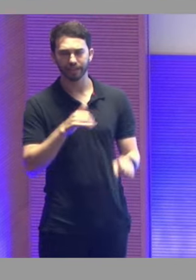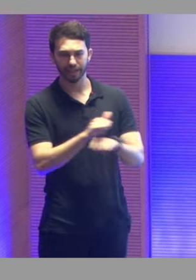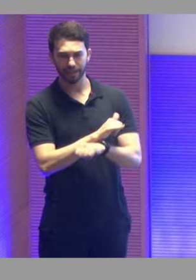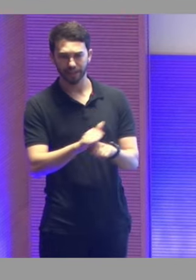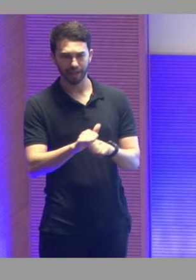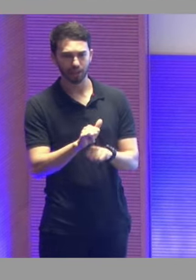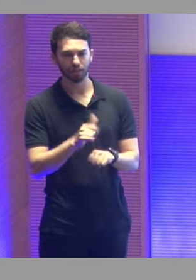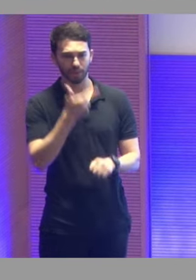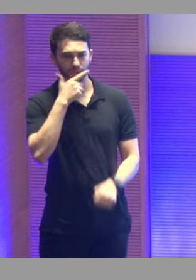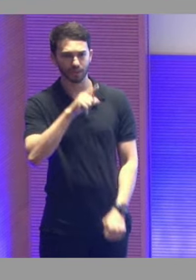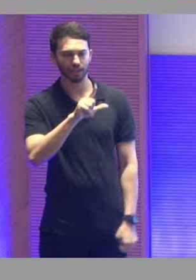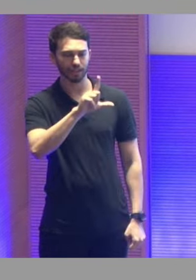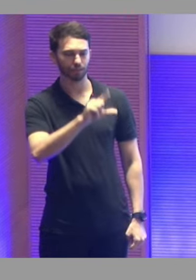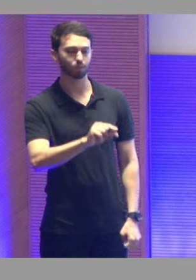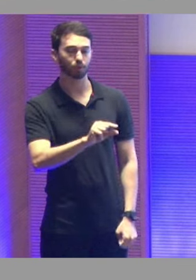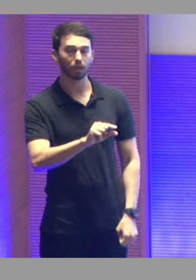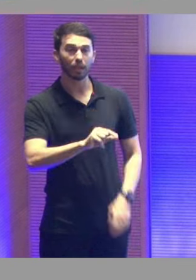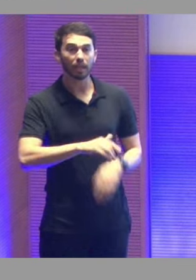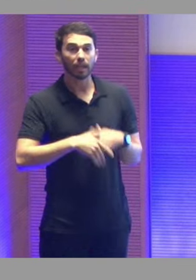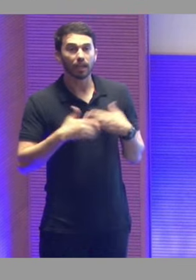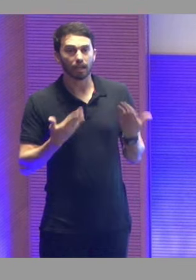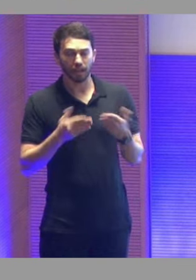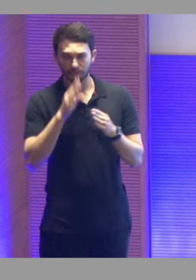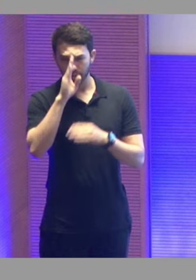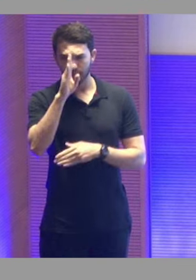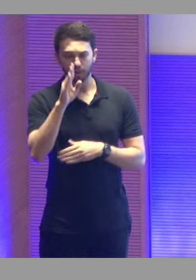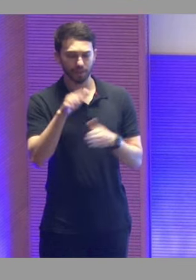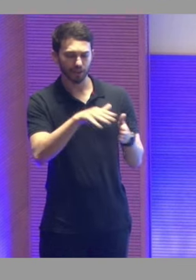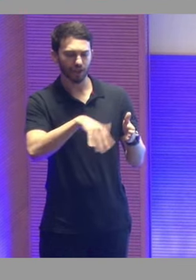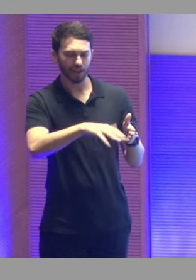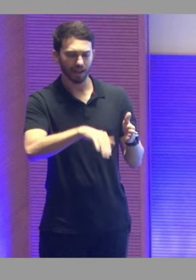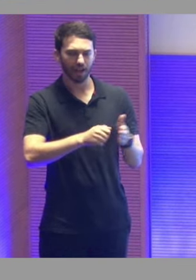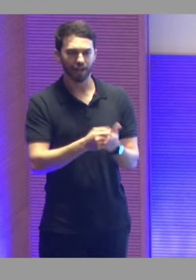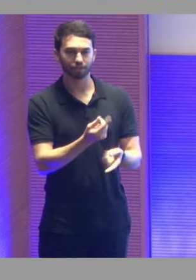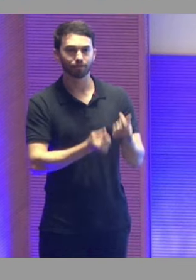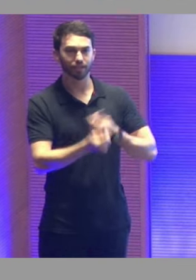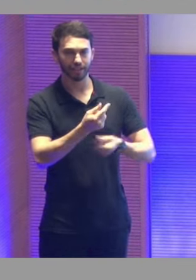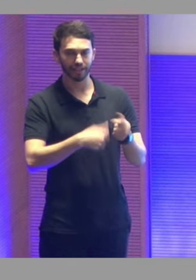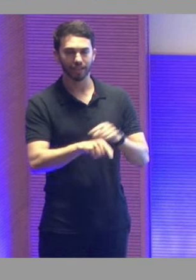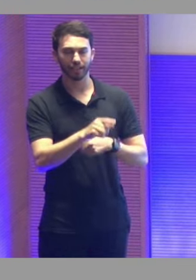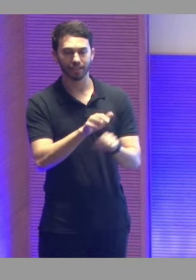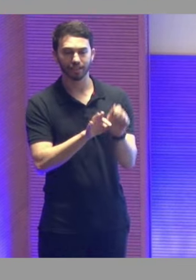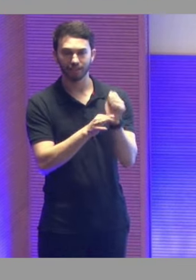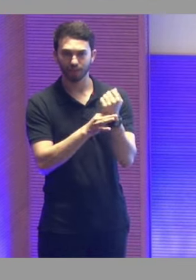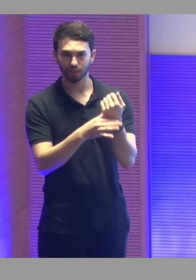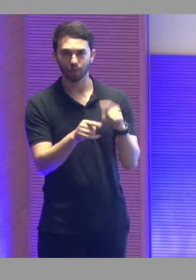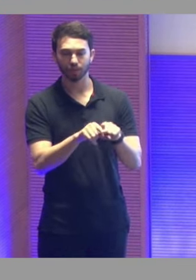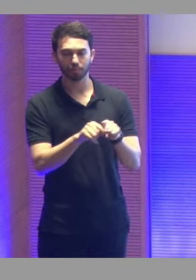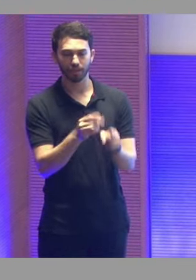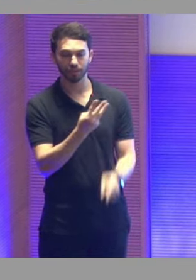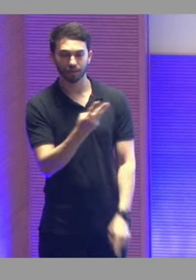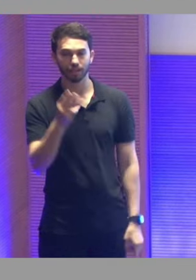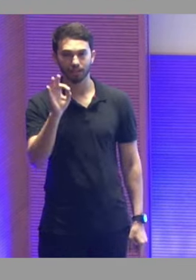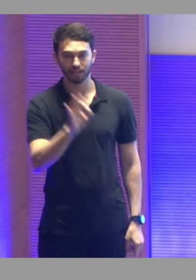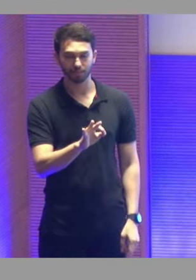organização e aí isso ficou concentrado principalmente ali no setor de atividades financeiras e seguro então 33% por dos respondentes desse setor dizendo